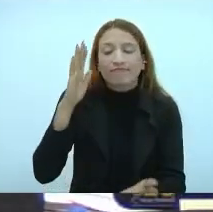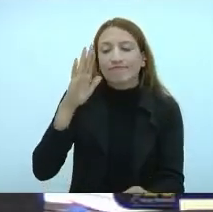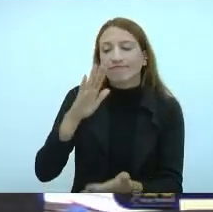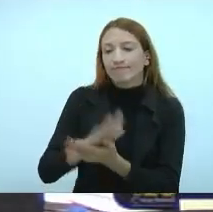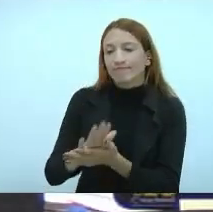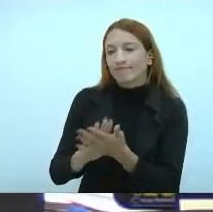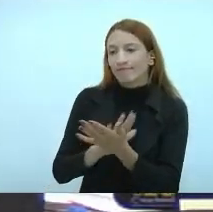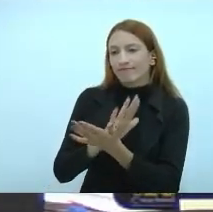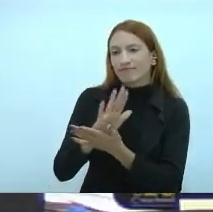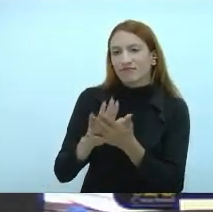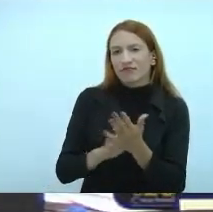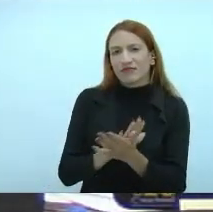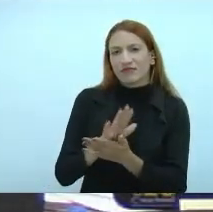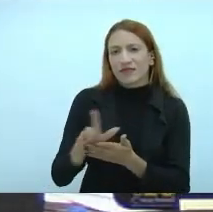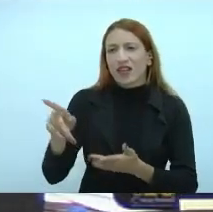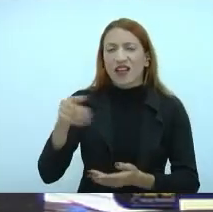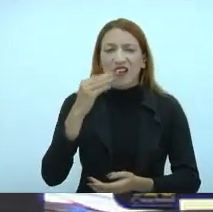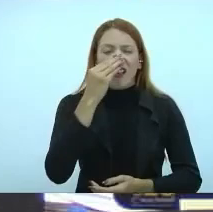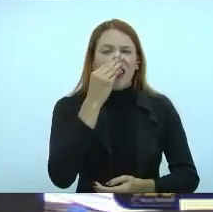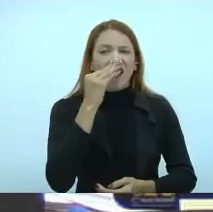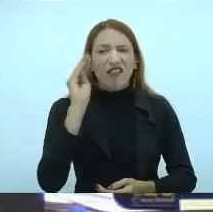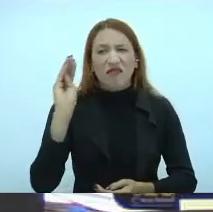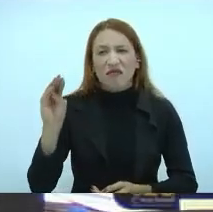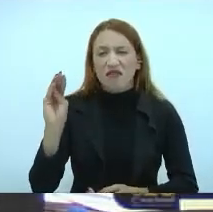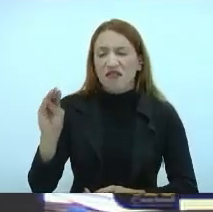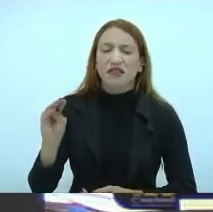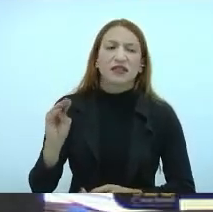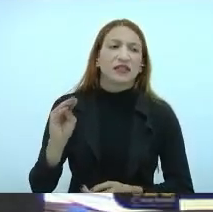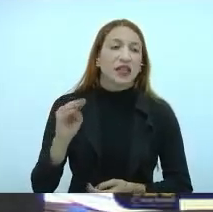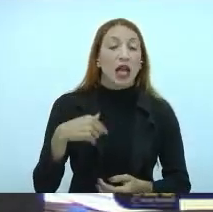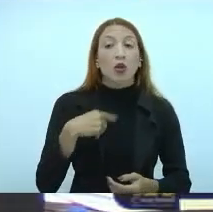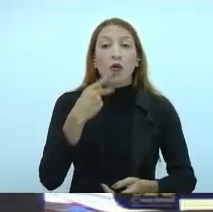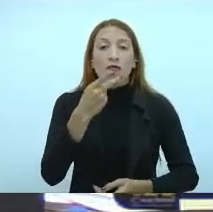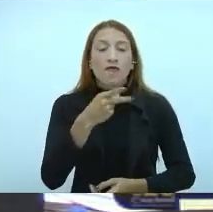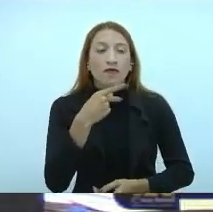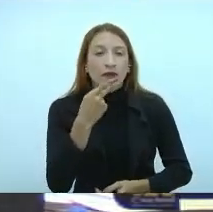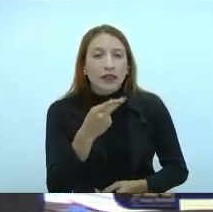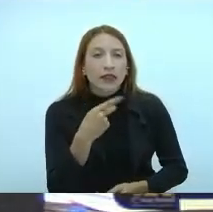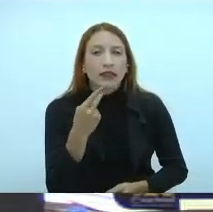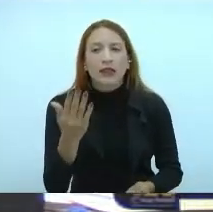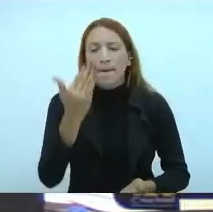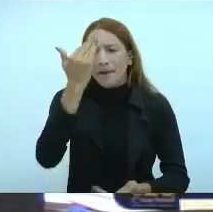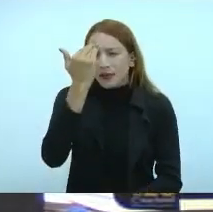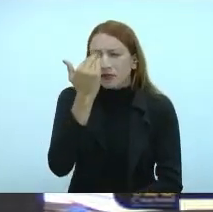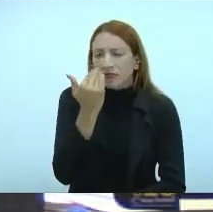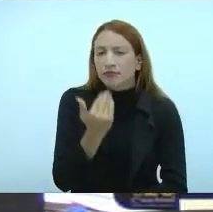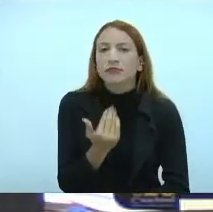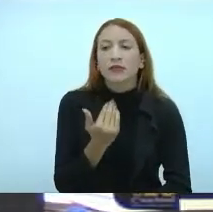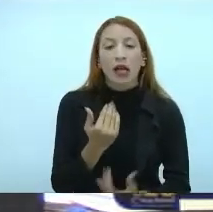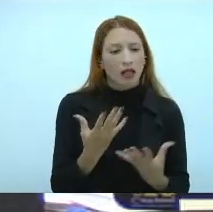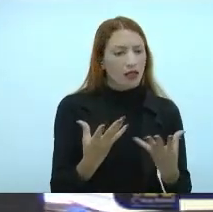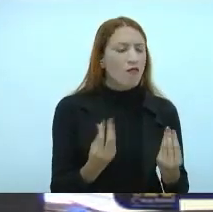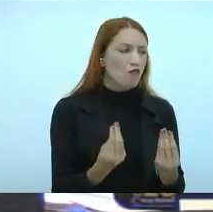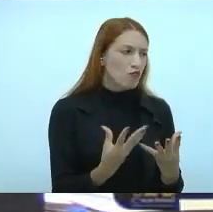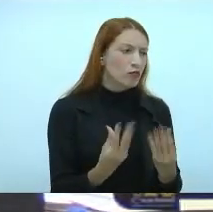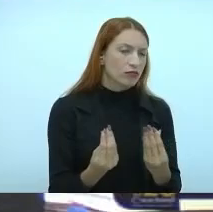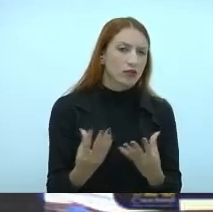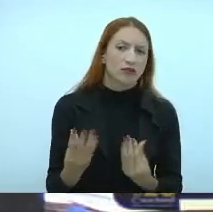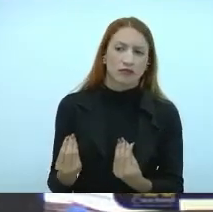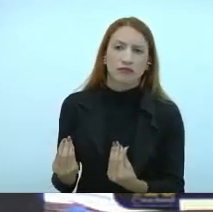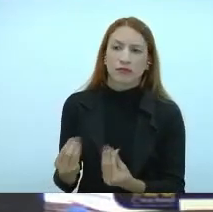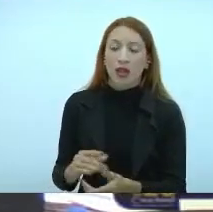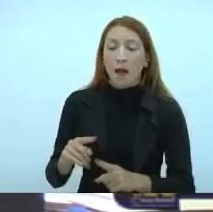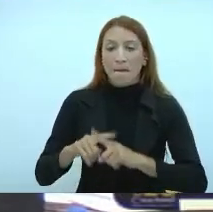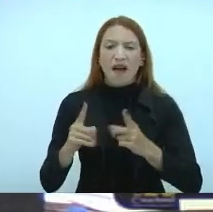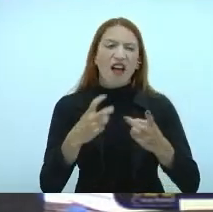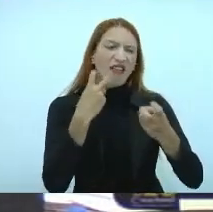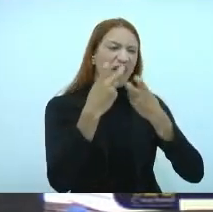as intimidações de alguns eu estou aqui para falar com as pessoas sérias que aqui estão que tem muitas mas alguns